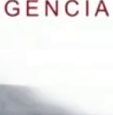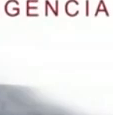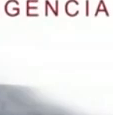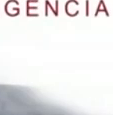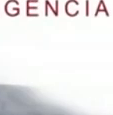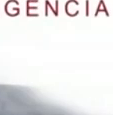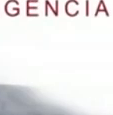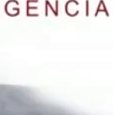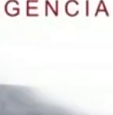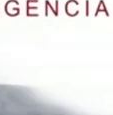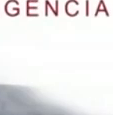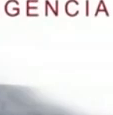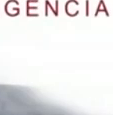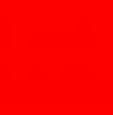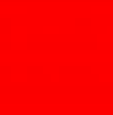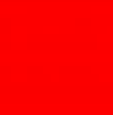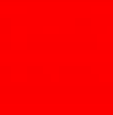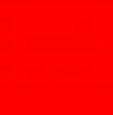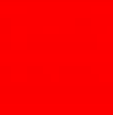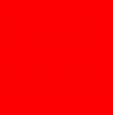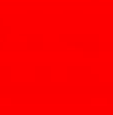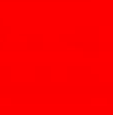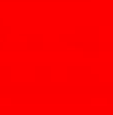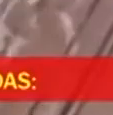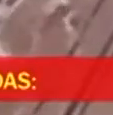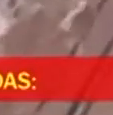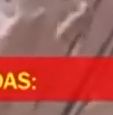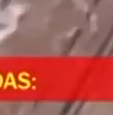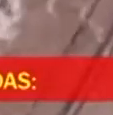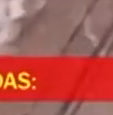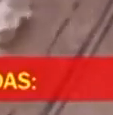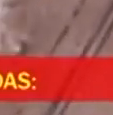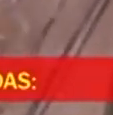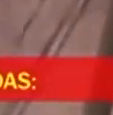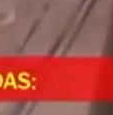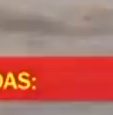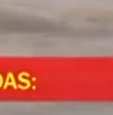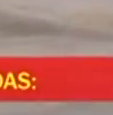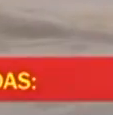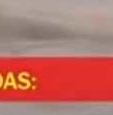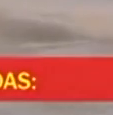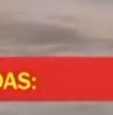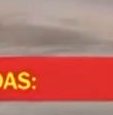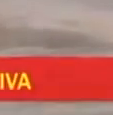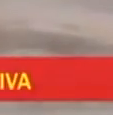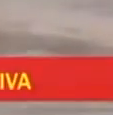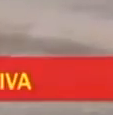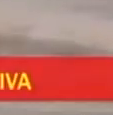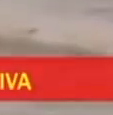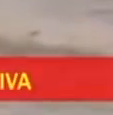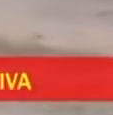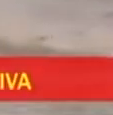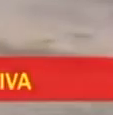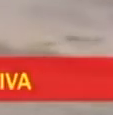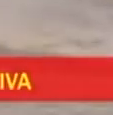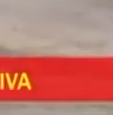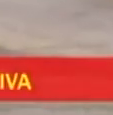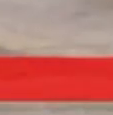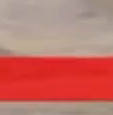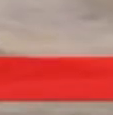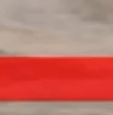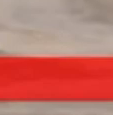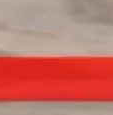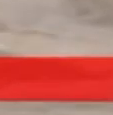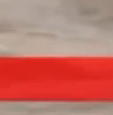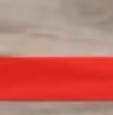Bombeiros 193 chamando. Enchentes. Nunca dirija em áreas inundadas. Procure sempre uma alternativa